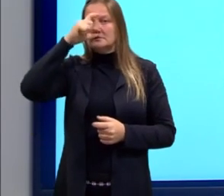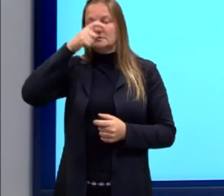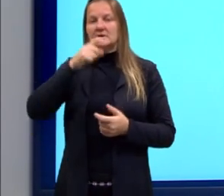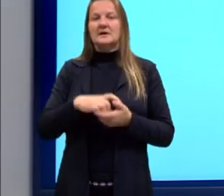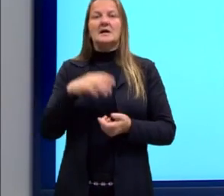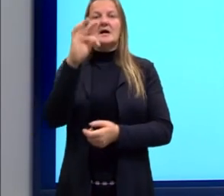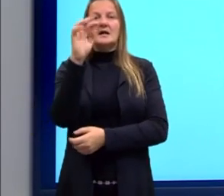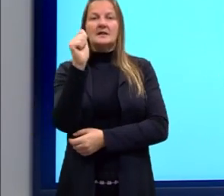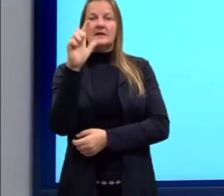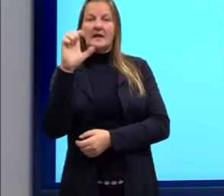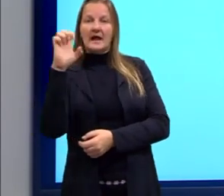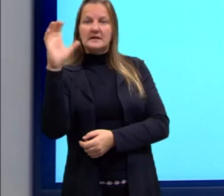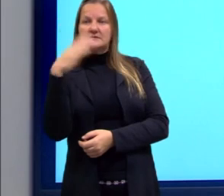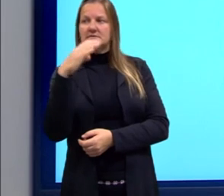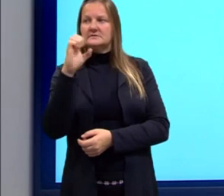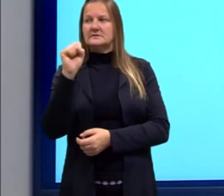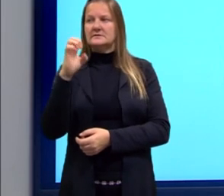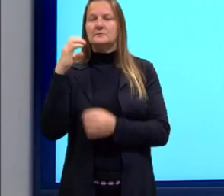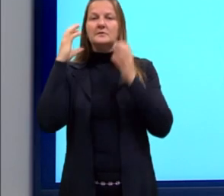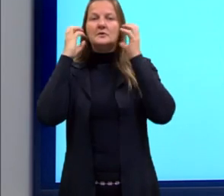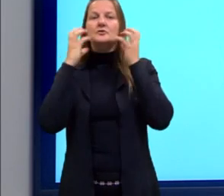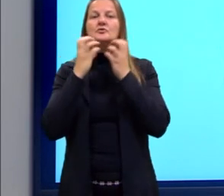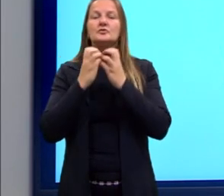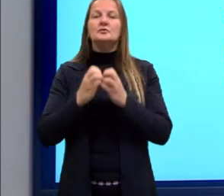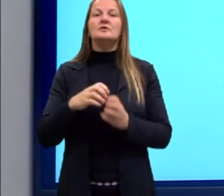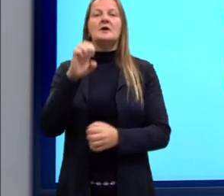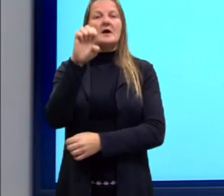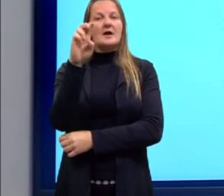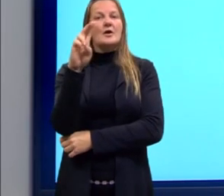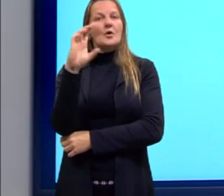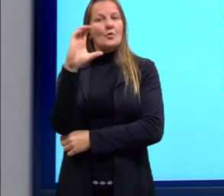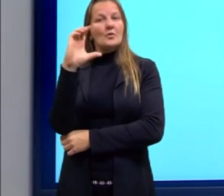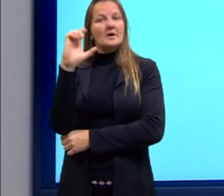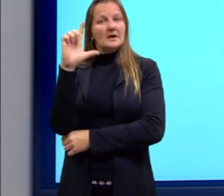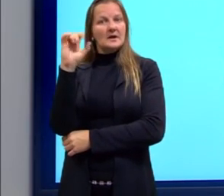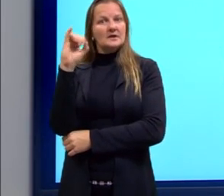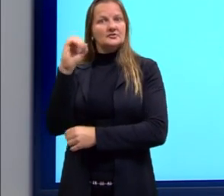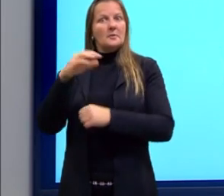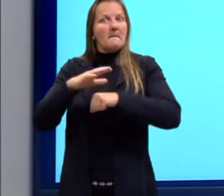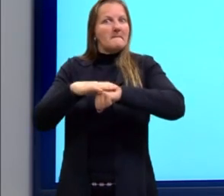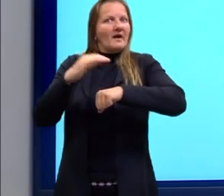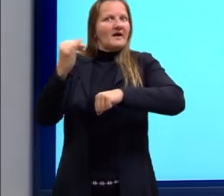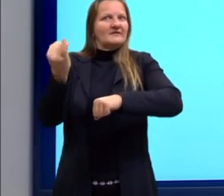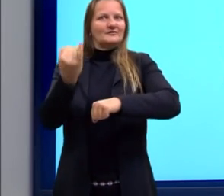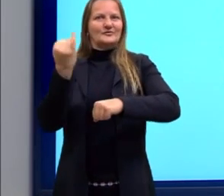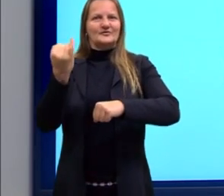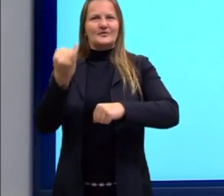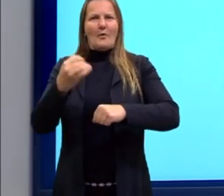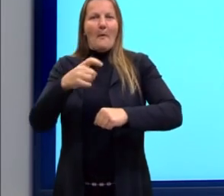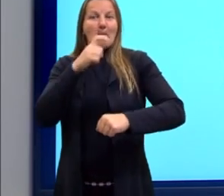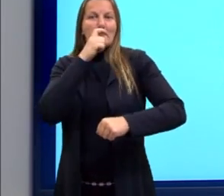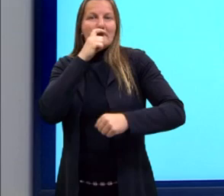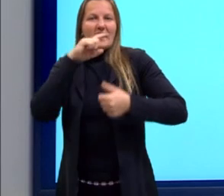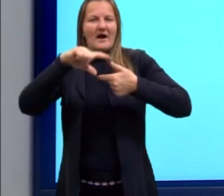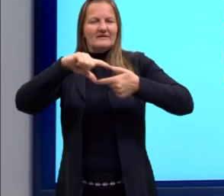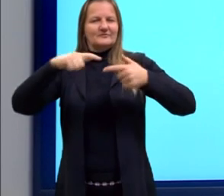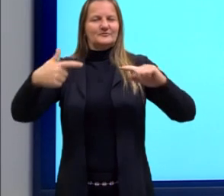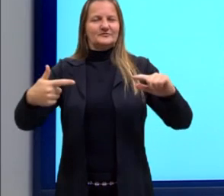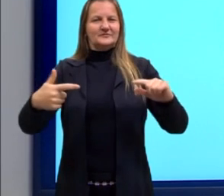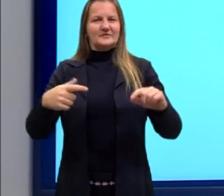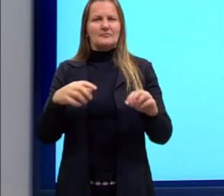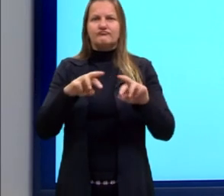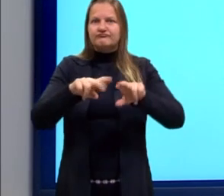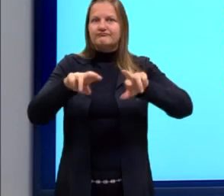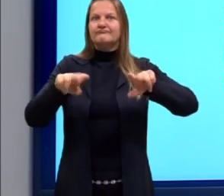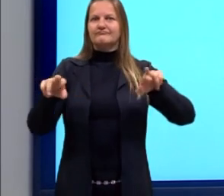Tales de Mileto Euclides considerado então o pai da geometria e entre outros a